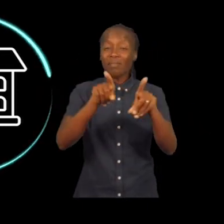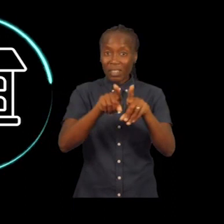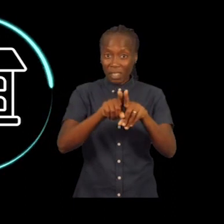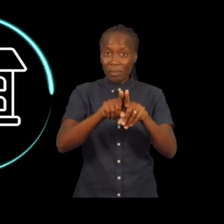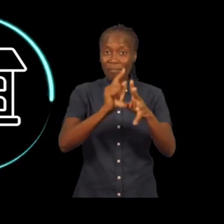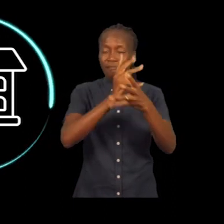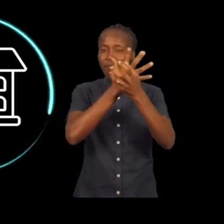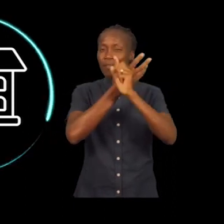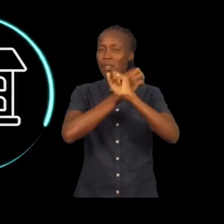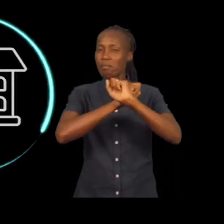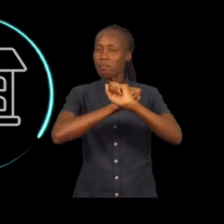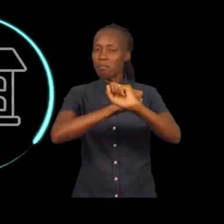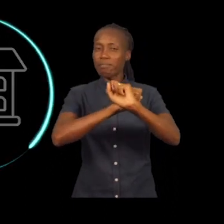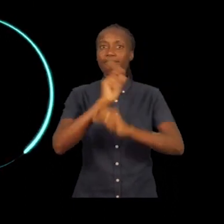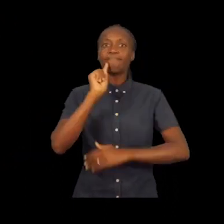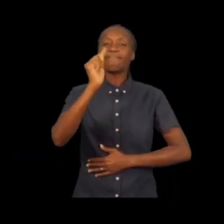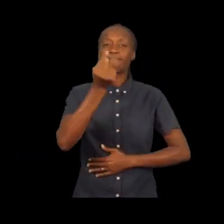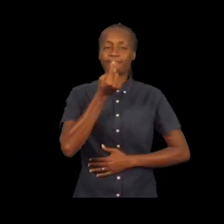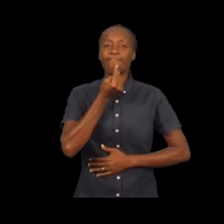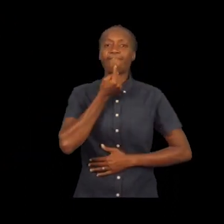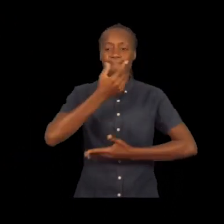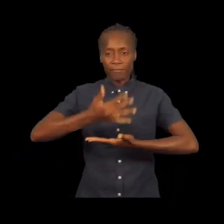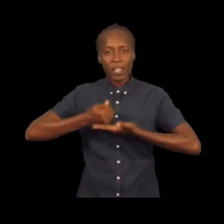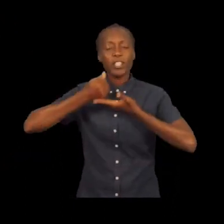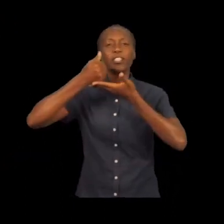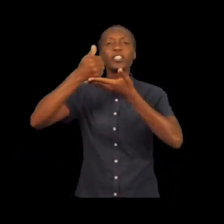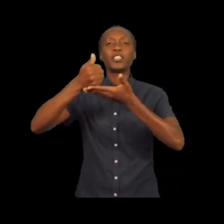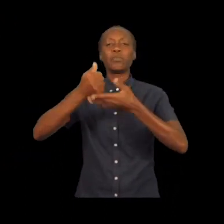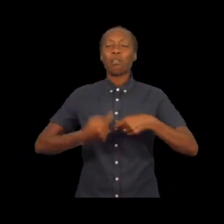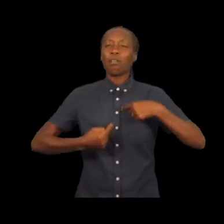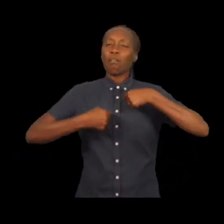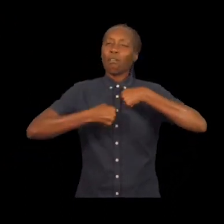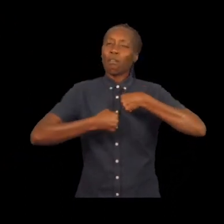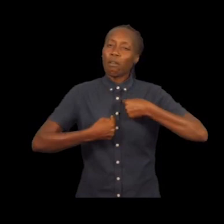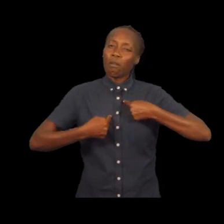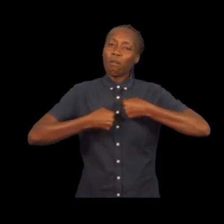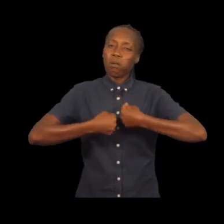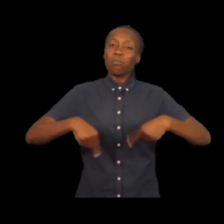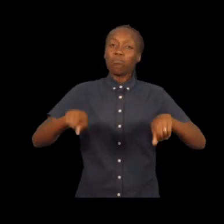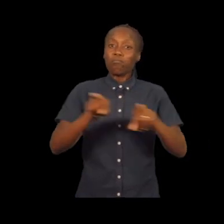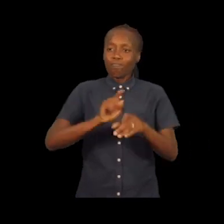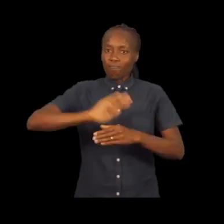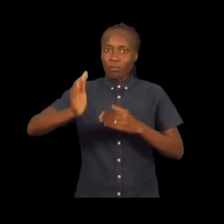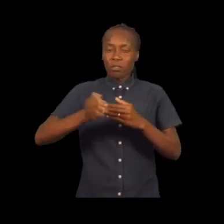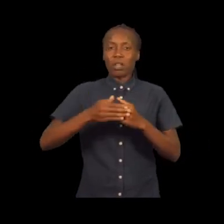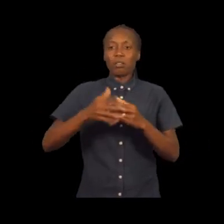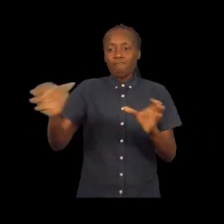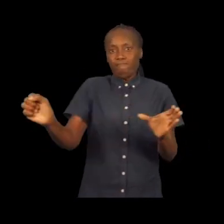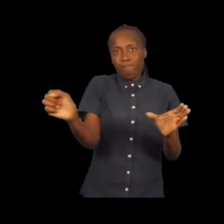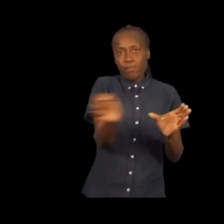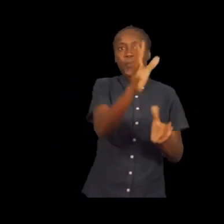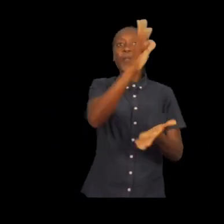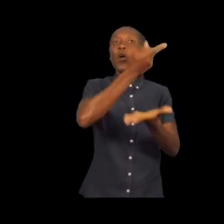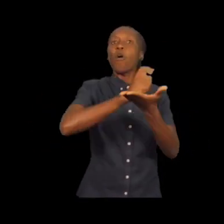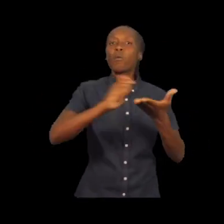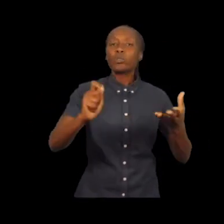sua reintegração na escola voltemos para a história curta a família de Eusébio ou